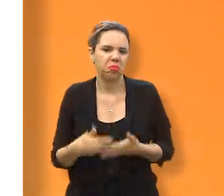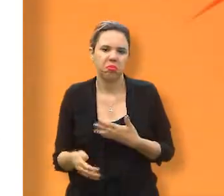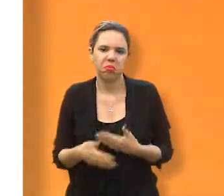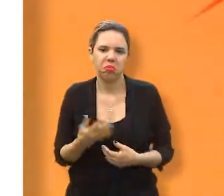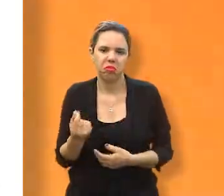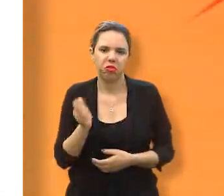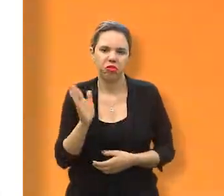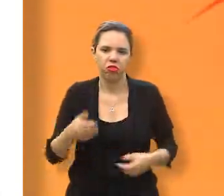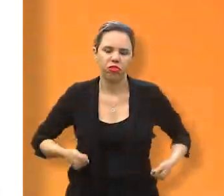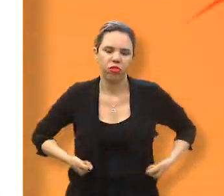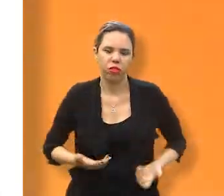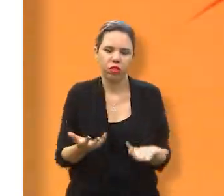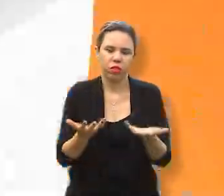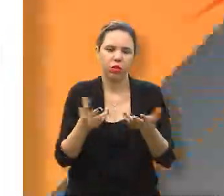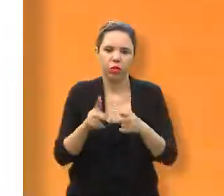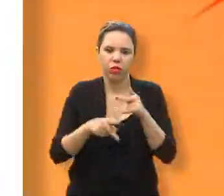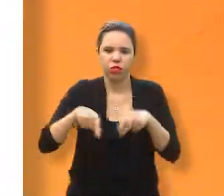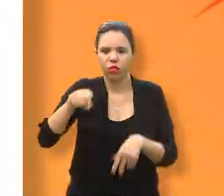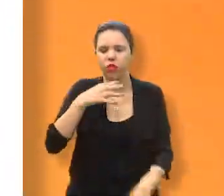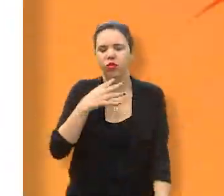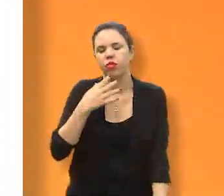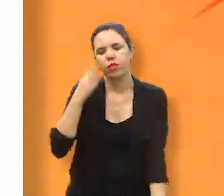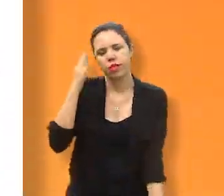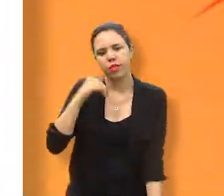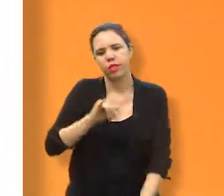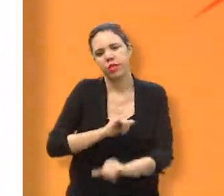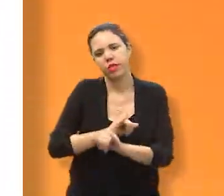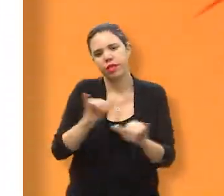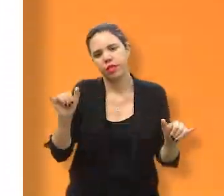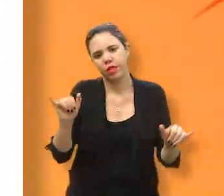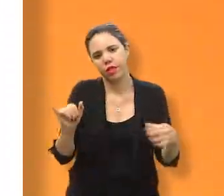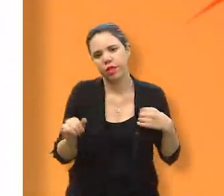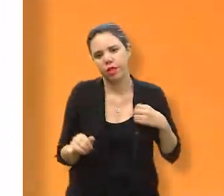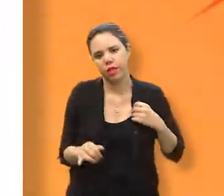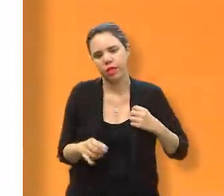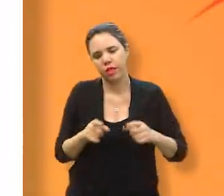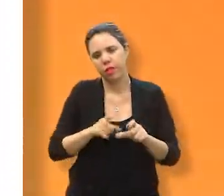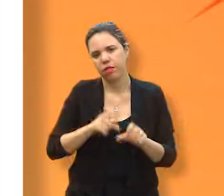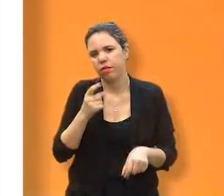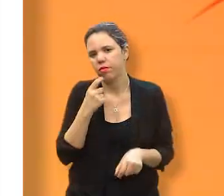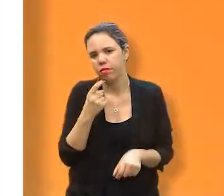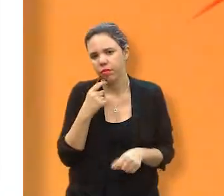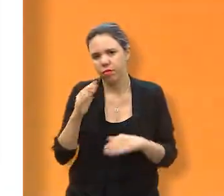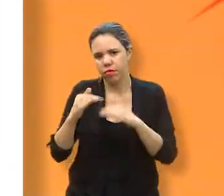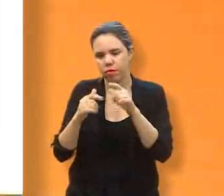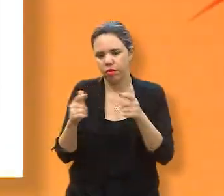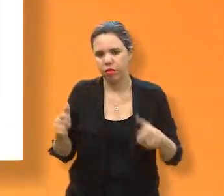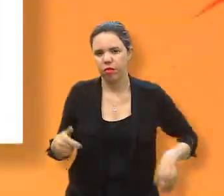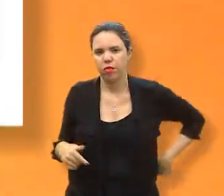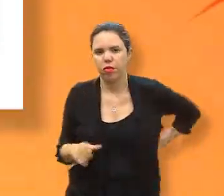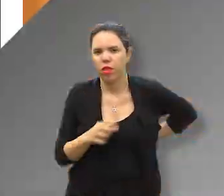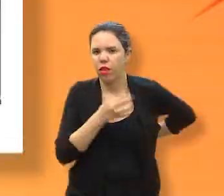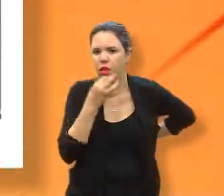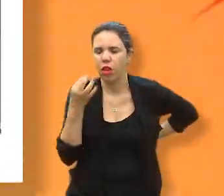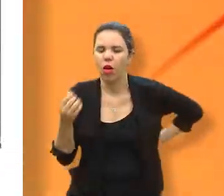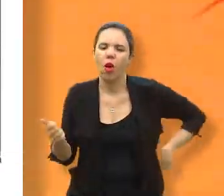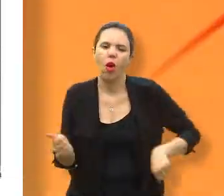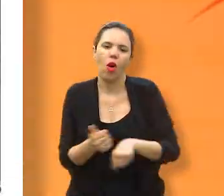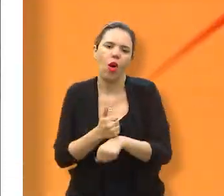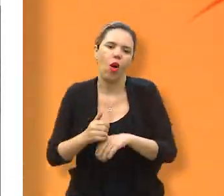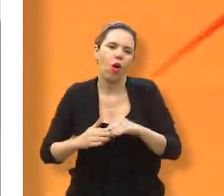eu já gastei, o que eu quero é que ele seja divulgado, que a cena independente de Campinas cresça. A gente tem ótimos